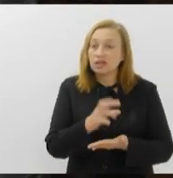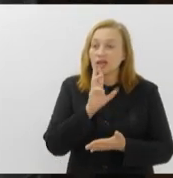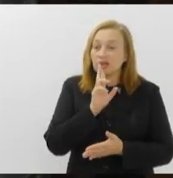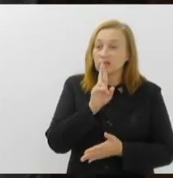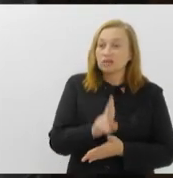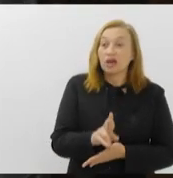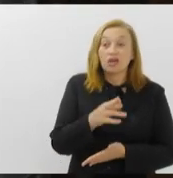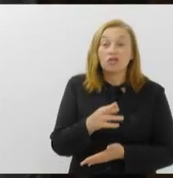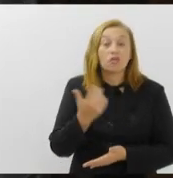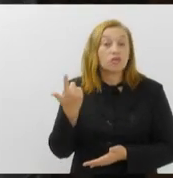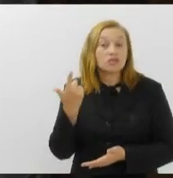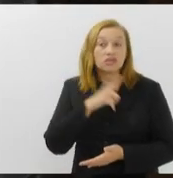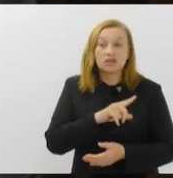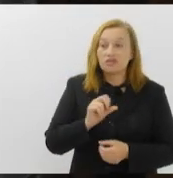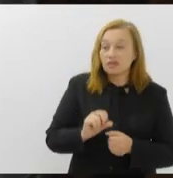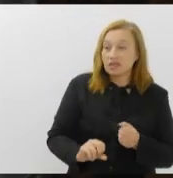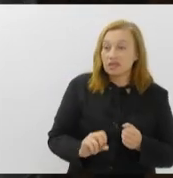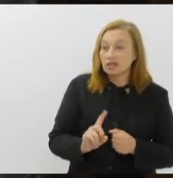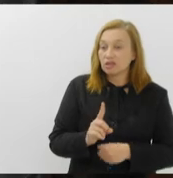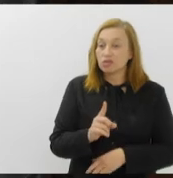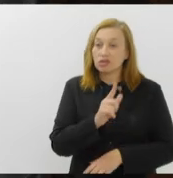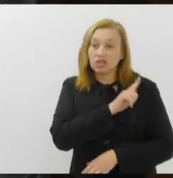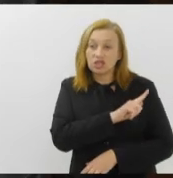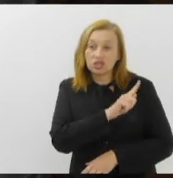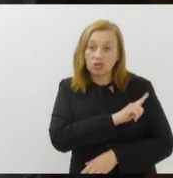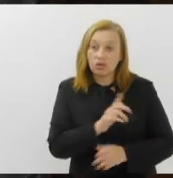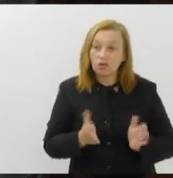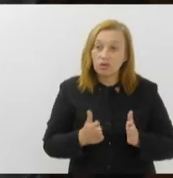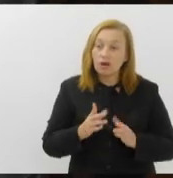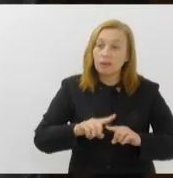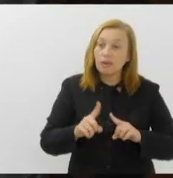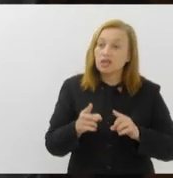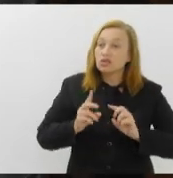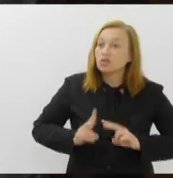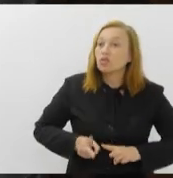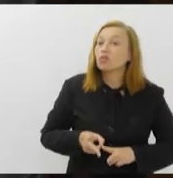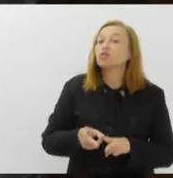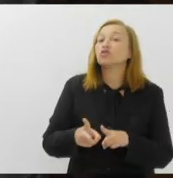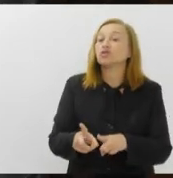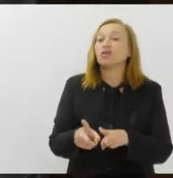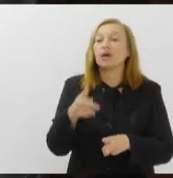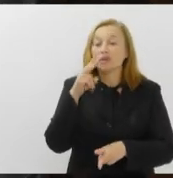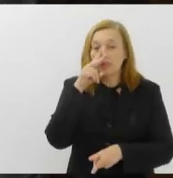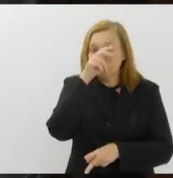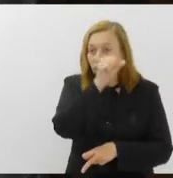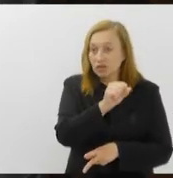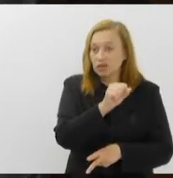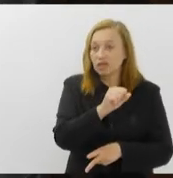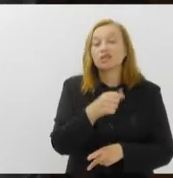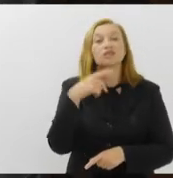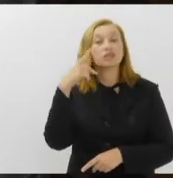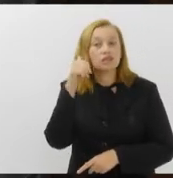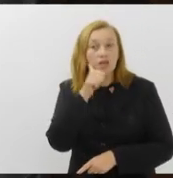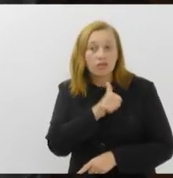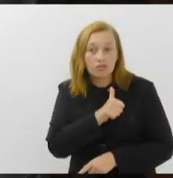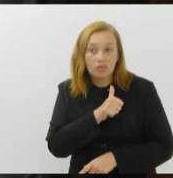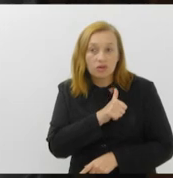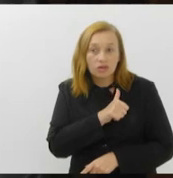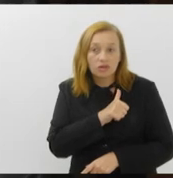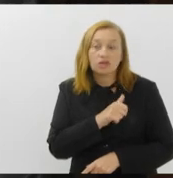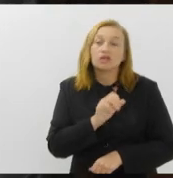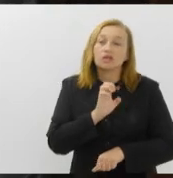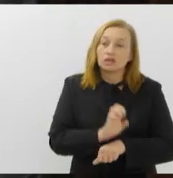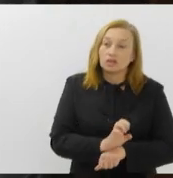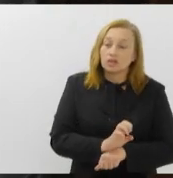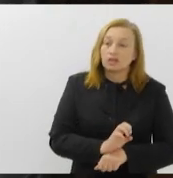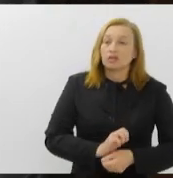algo que não seja dessa gestão, mas que seja perene para o fortalecimento das mulheres no nosso